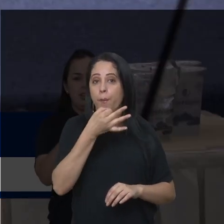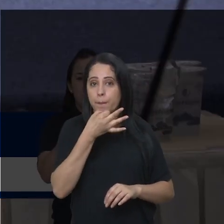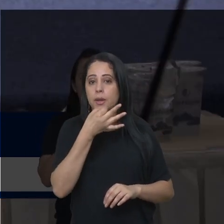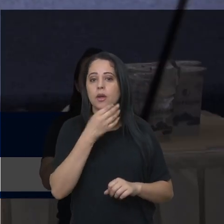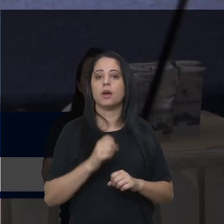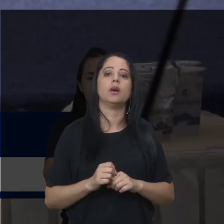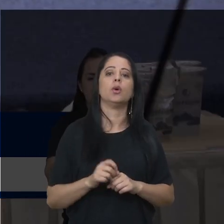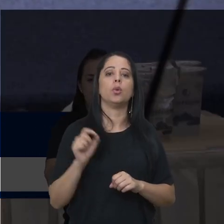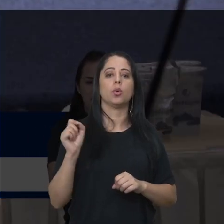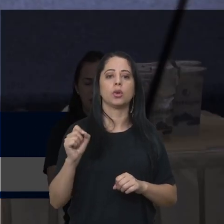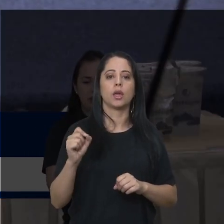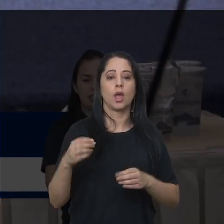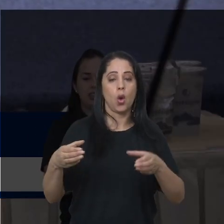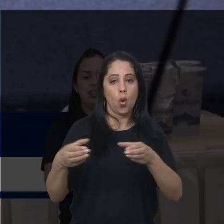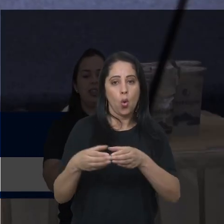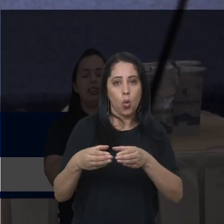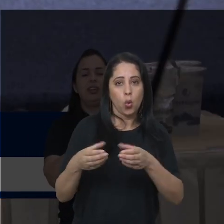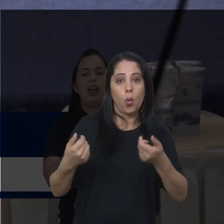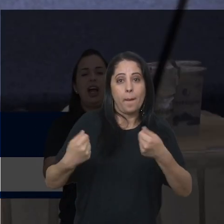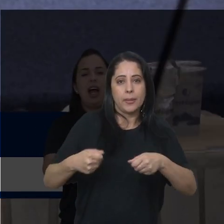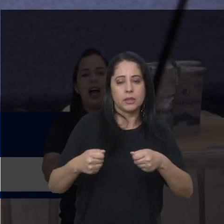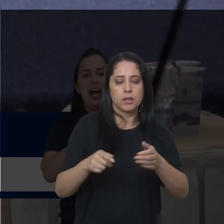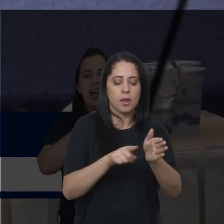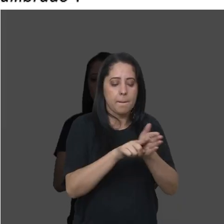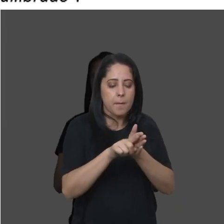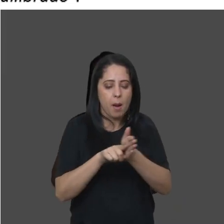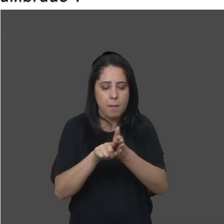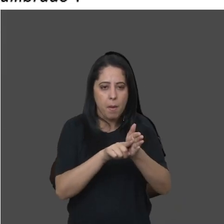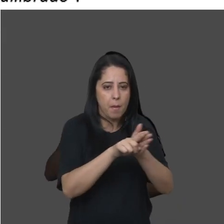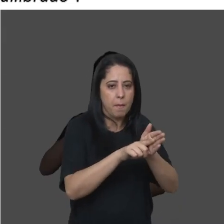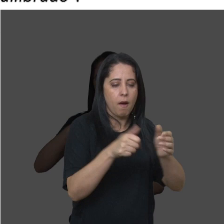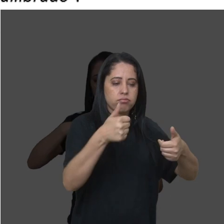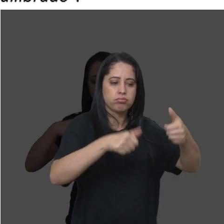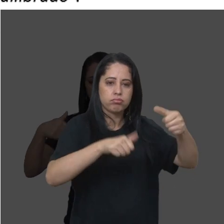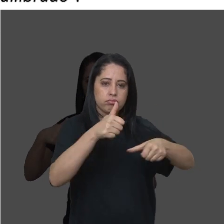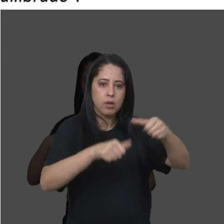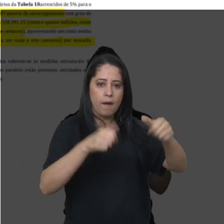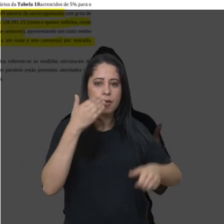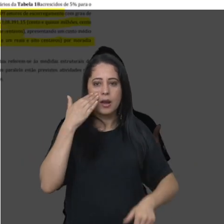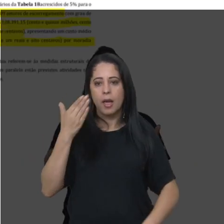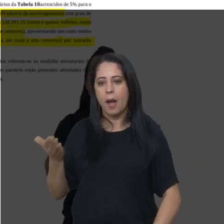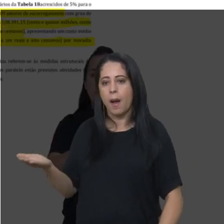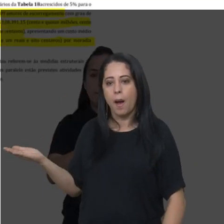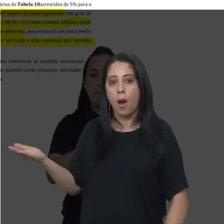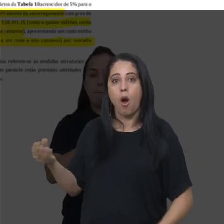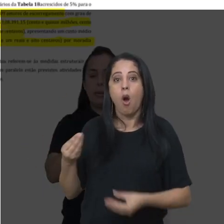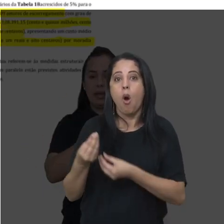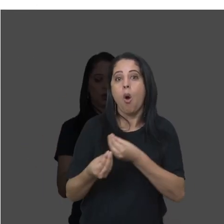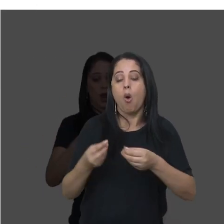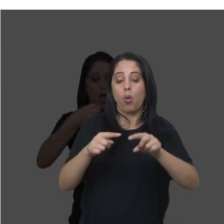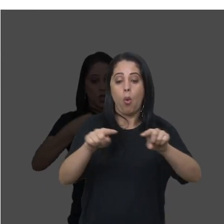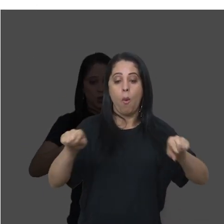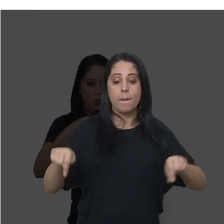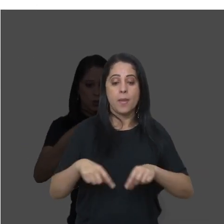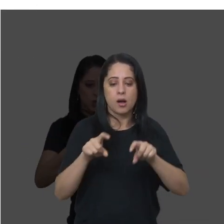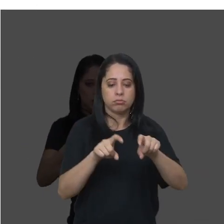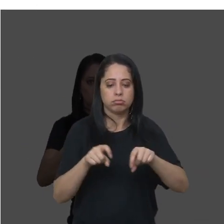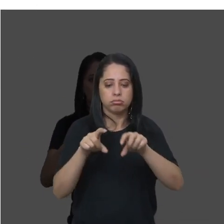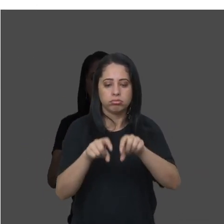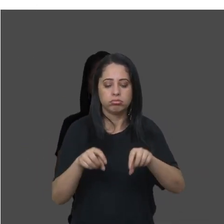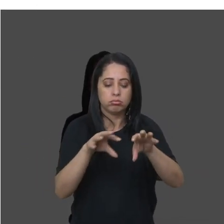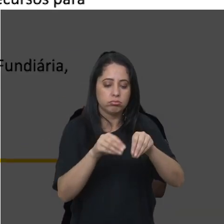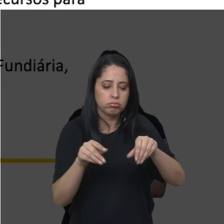Para a vereadora Amélia Naomi, que faz parte da comissão, o grupo deve analisar estudos feitos pela Prefeitura sobre